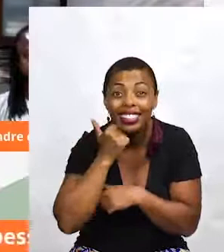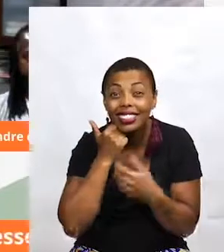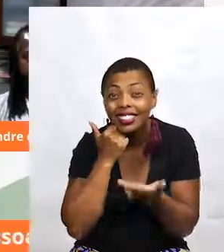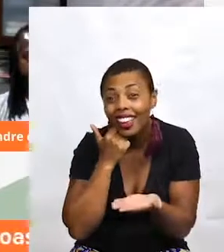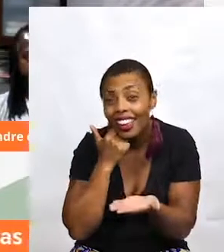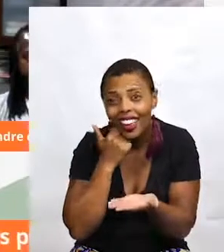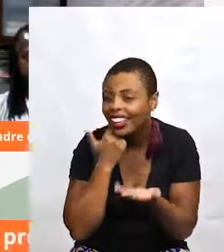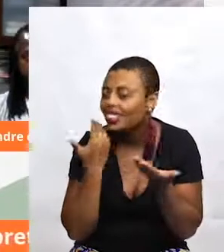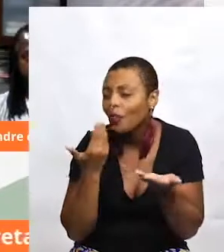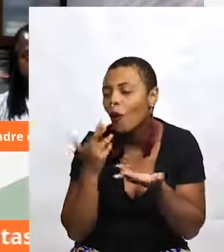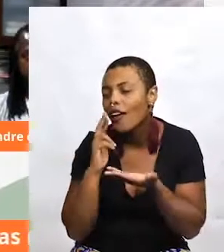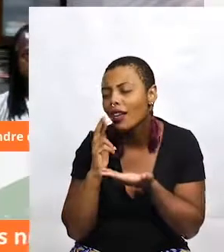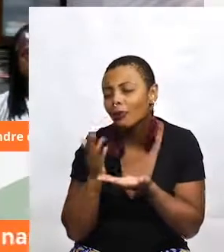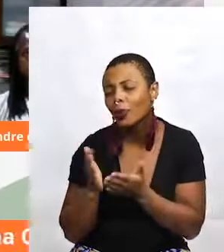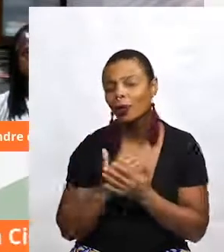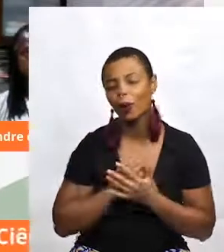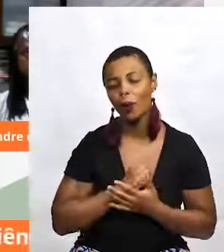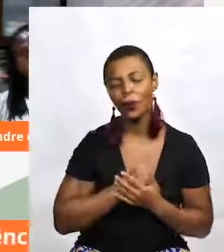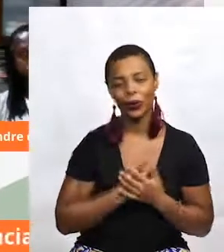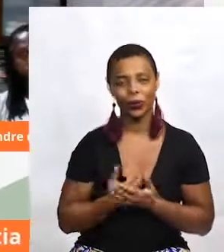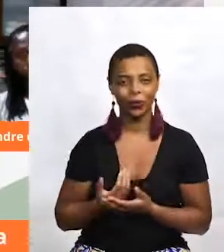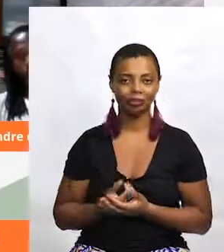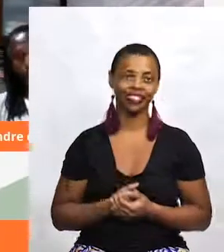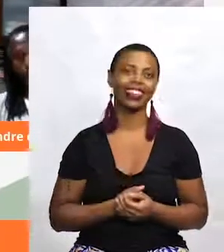favor, meu bem.